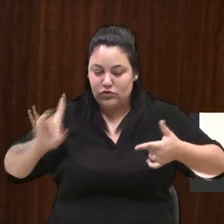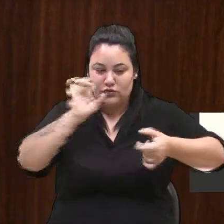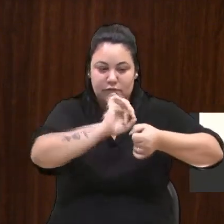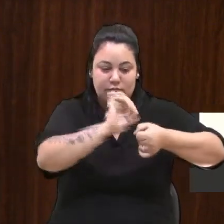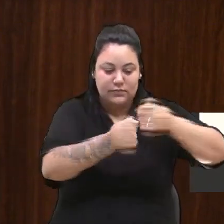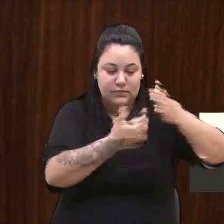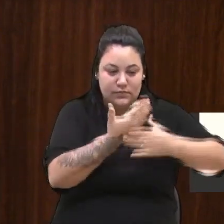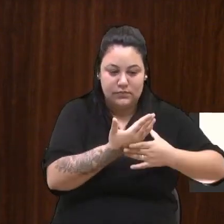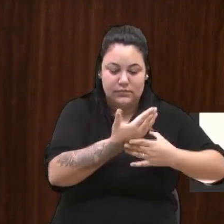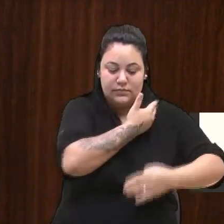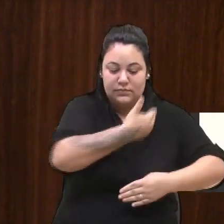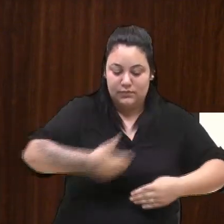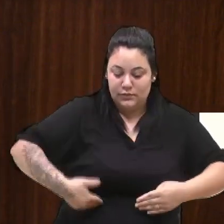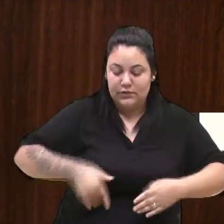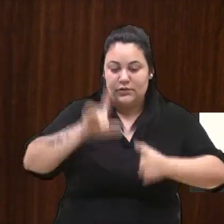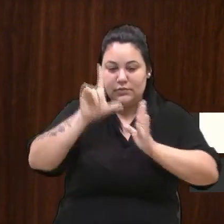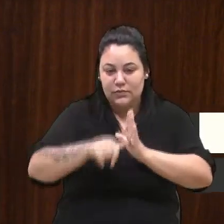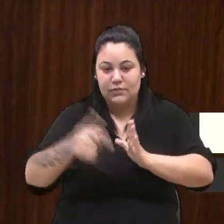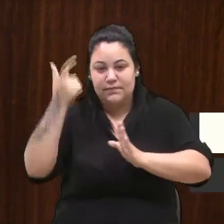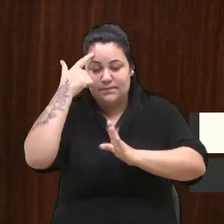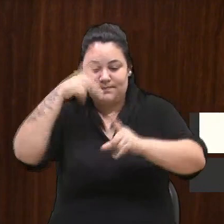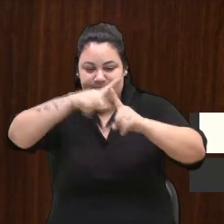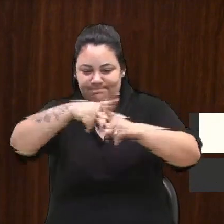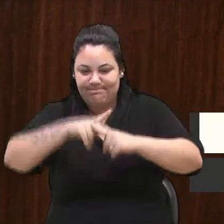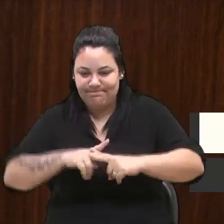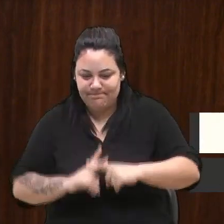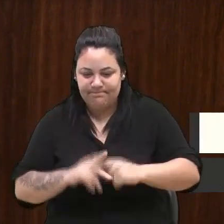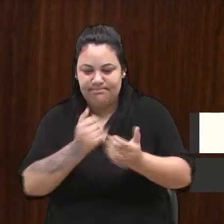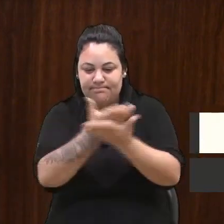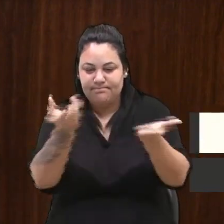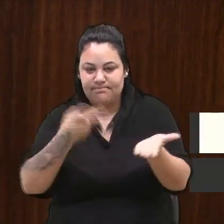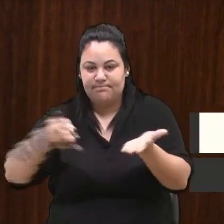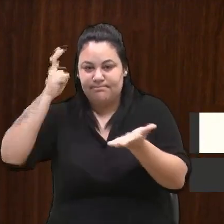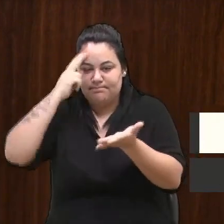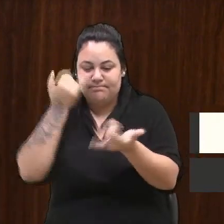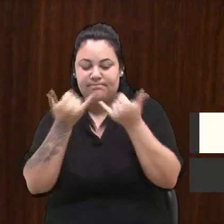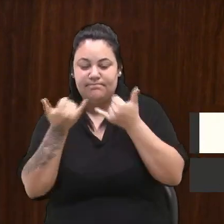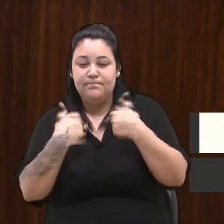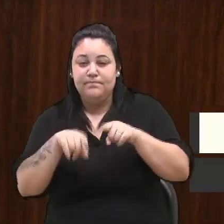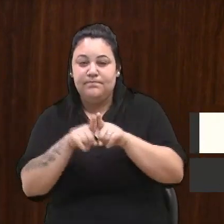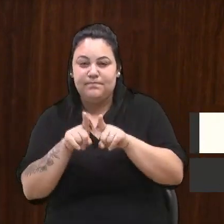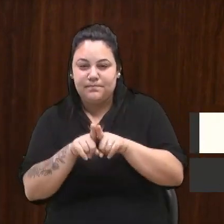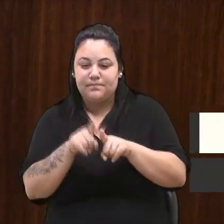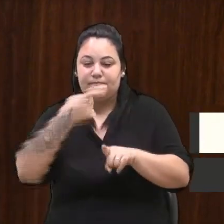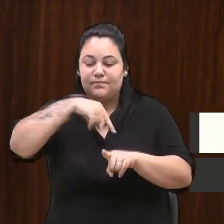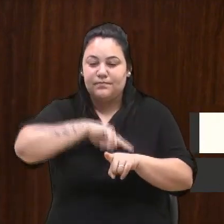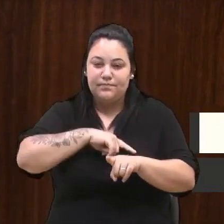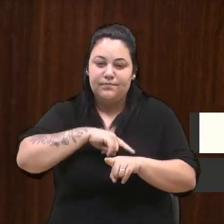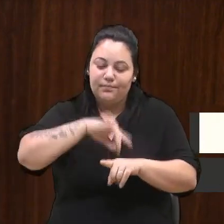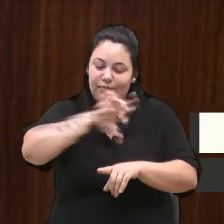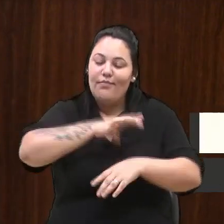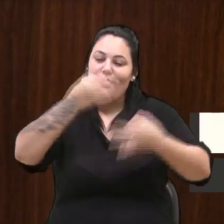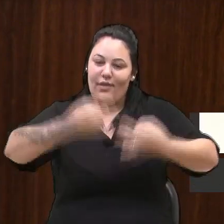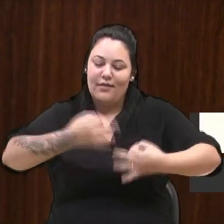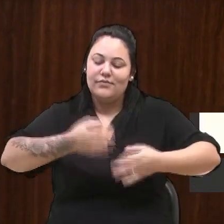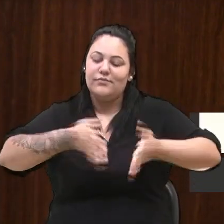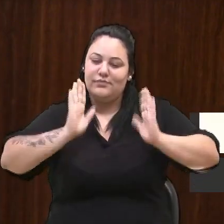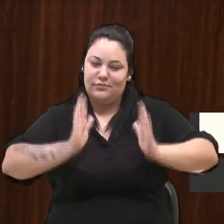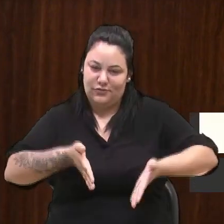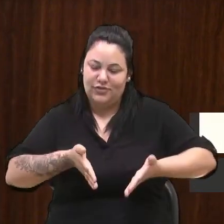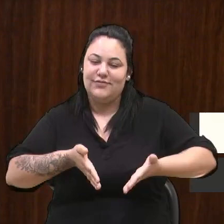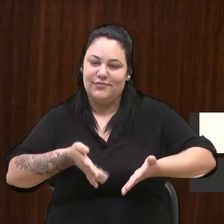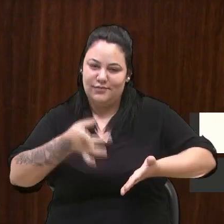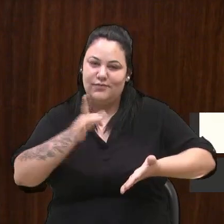pensava na manutenção dos espaços culturais, por exemplo, a gente provavelmente já estaria com